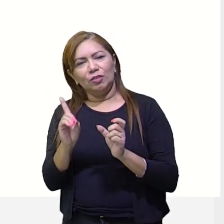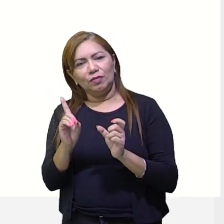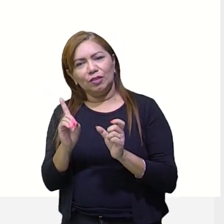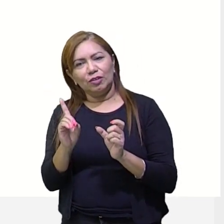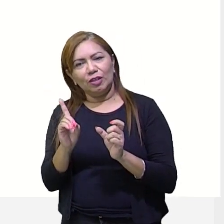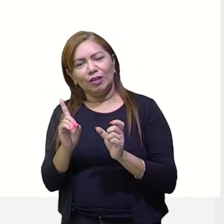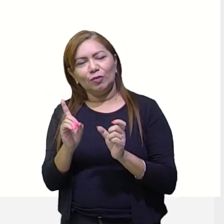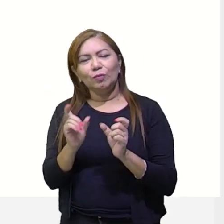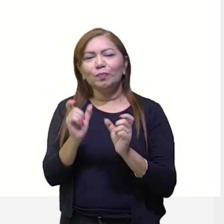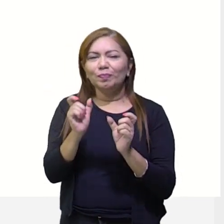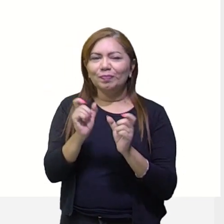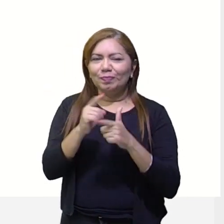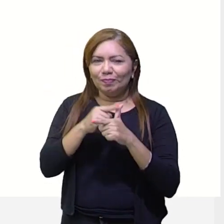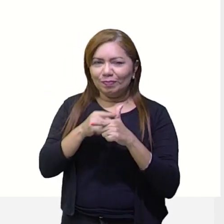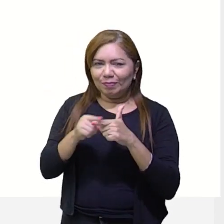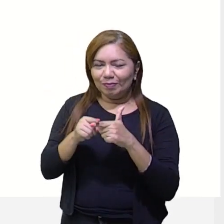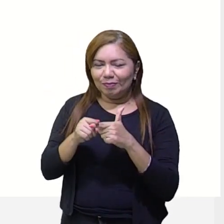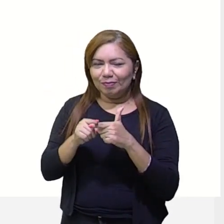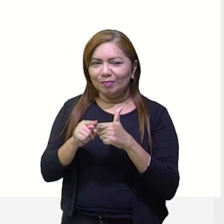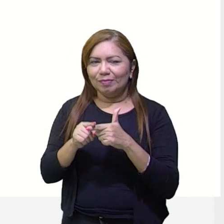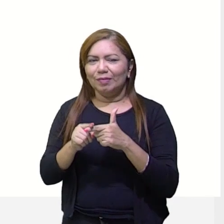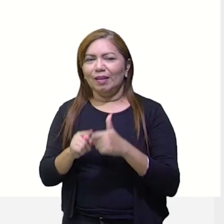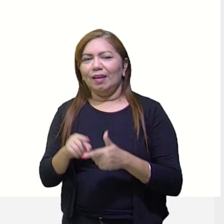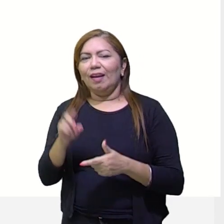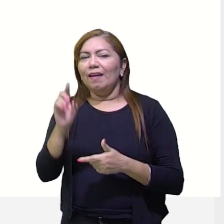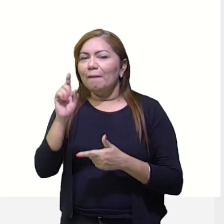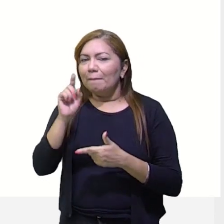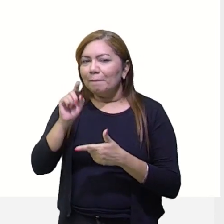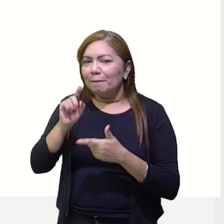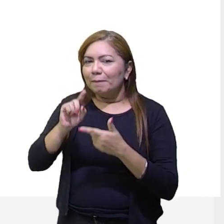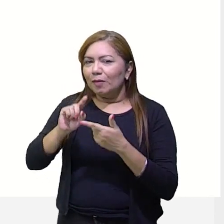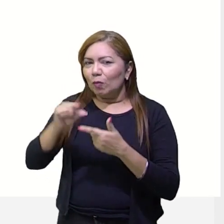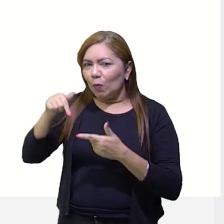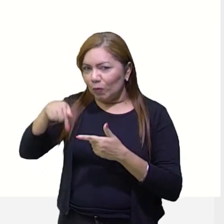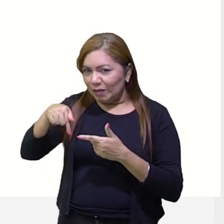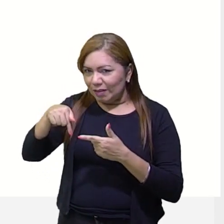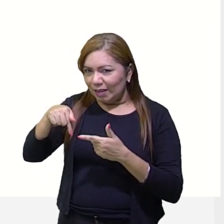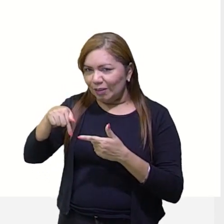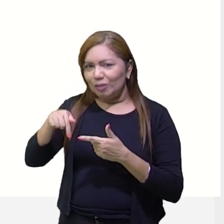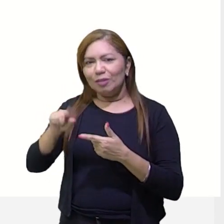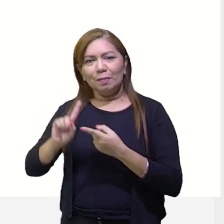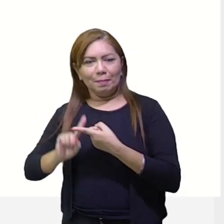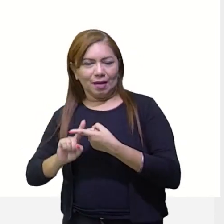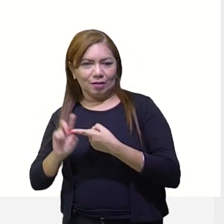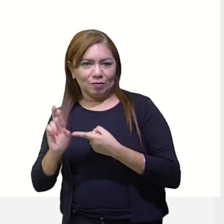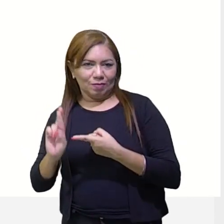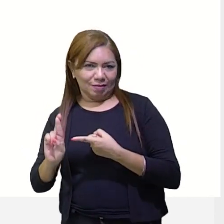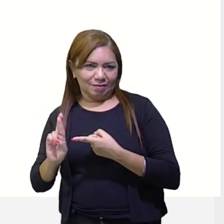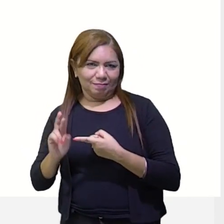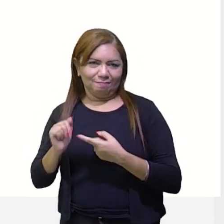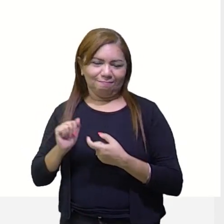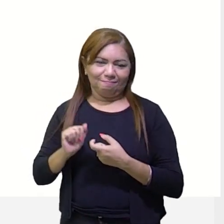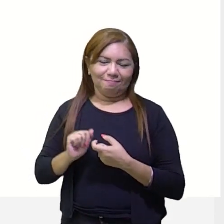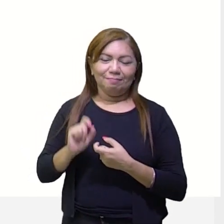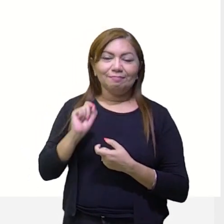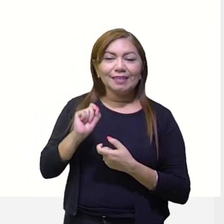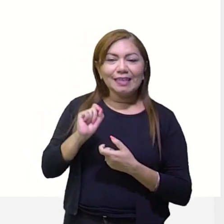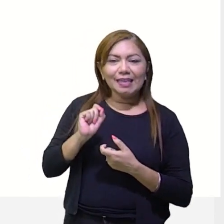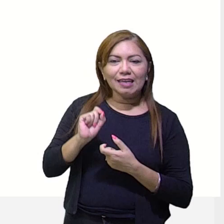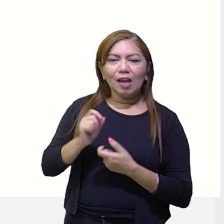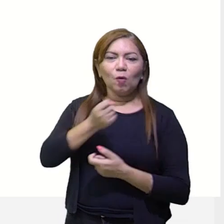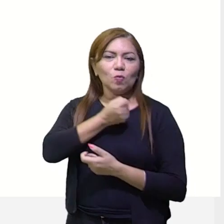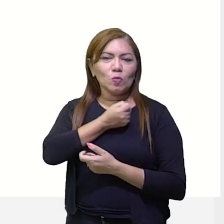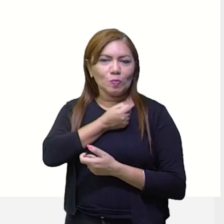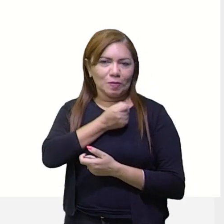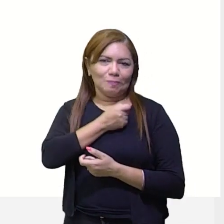que é o dividendo, é igual. Quem é meu divisor? 5. Quem é meu quociente? É o total que cada